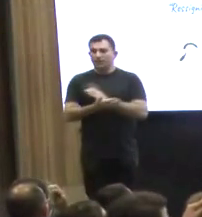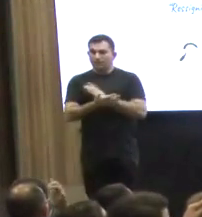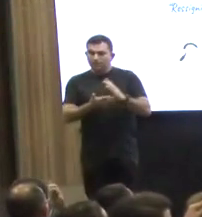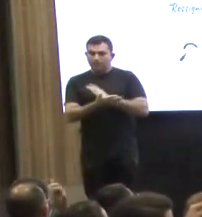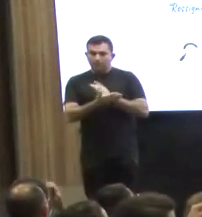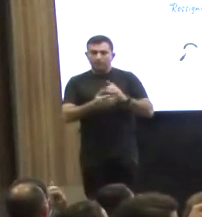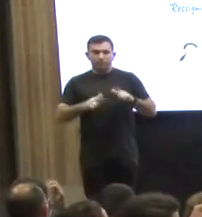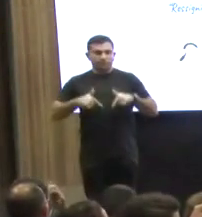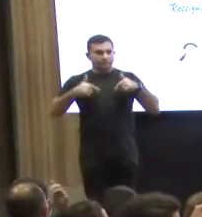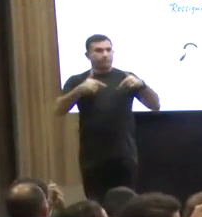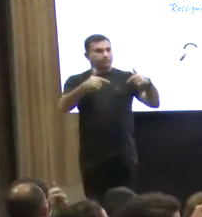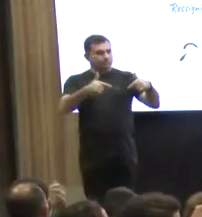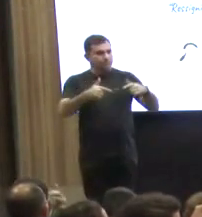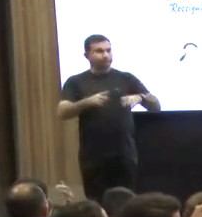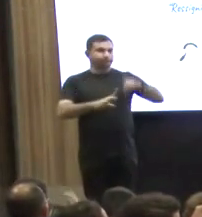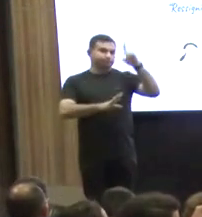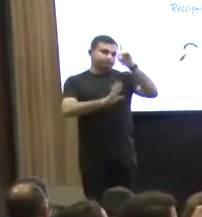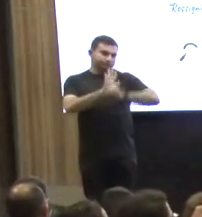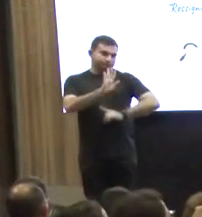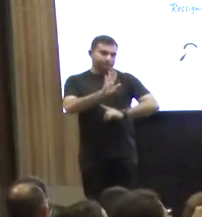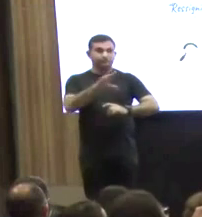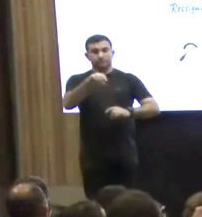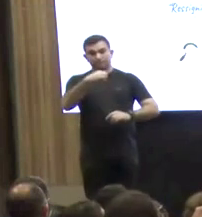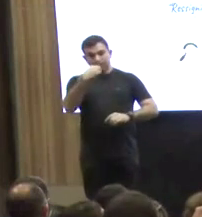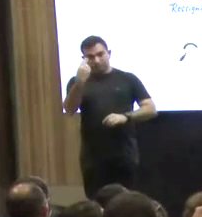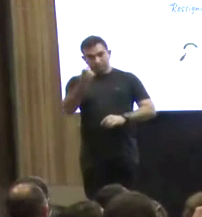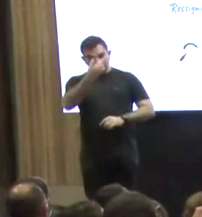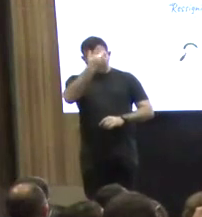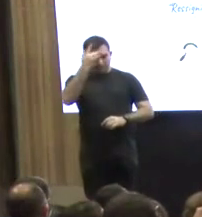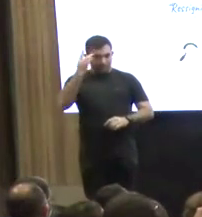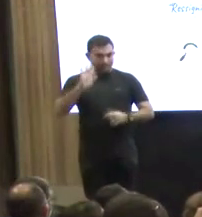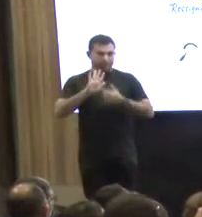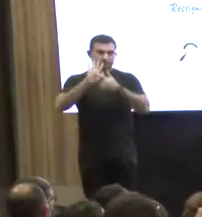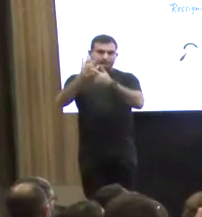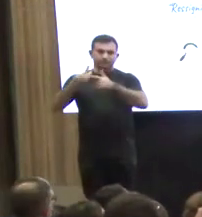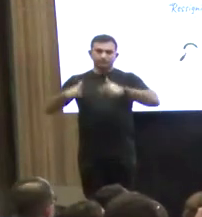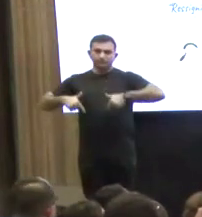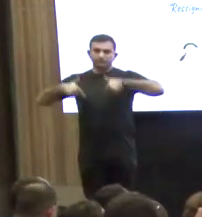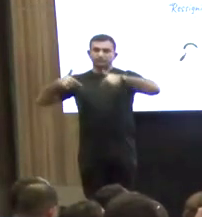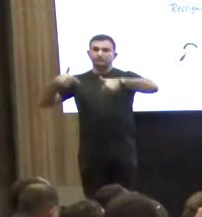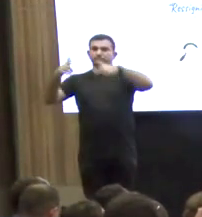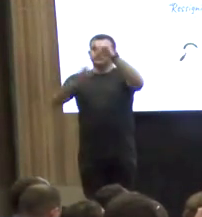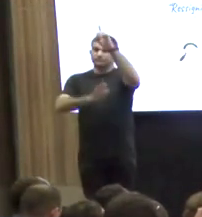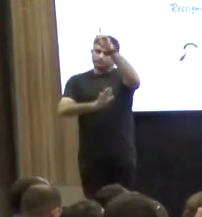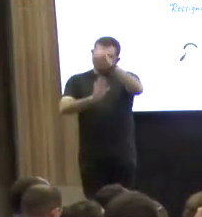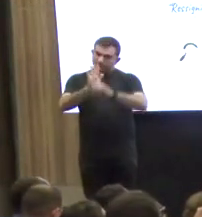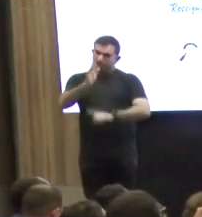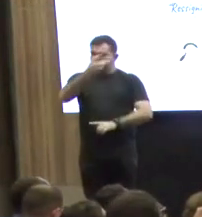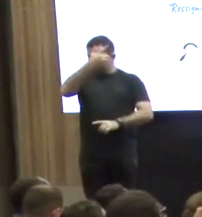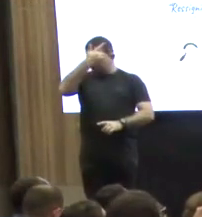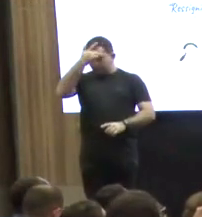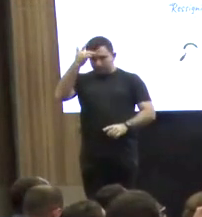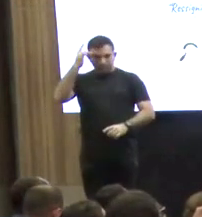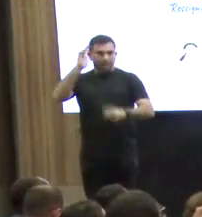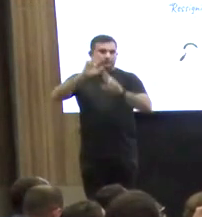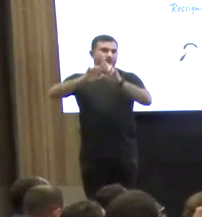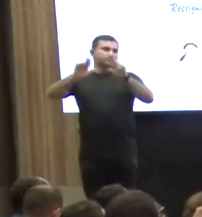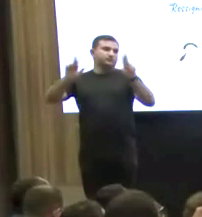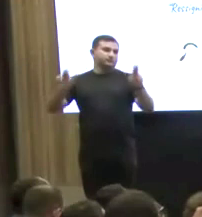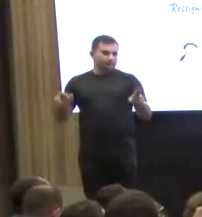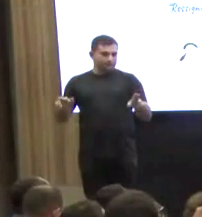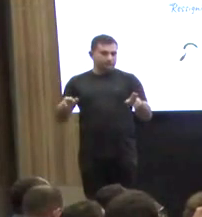quem são os grupos que morrem, nesse caso, que são deixados para morrer? Geralmente, são esses grupos discriminados, excluídos, são aqueles